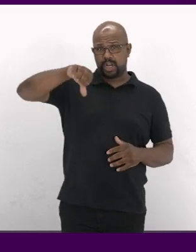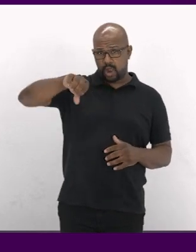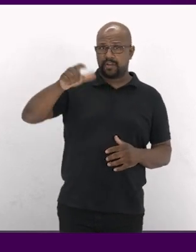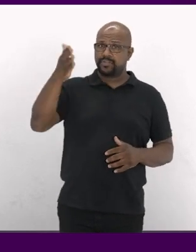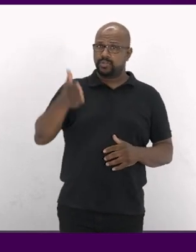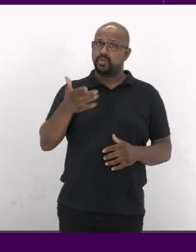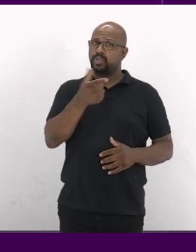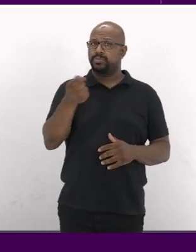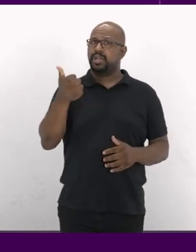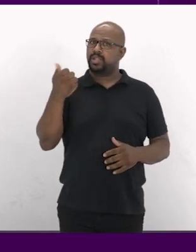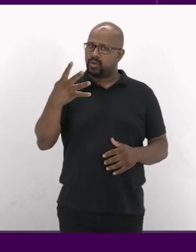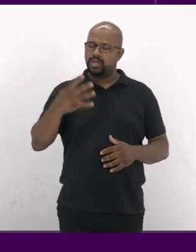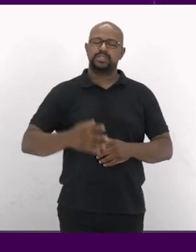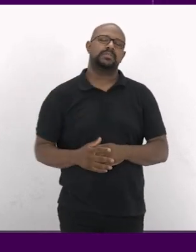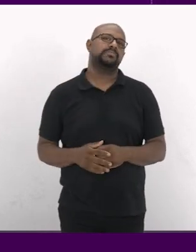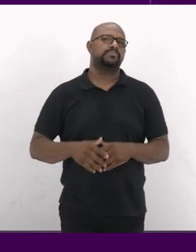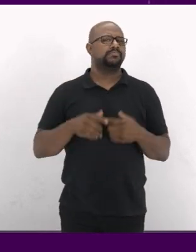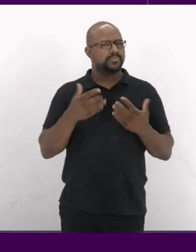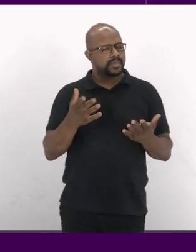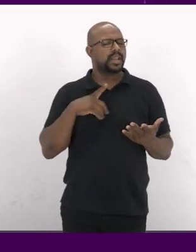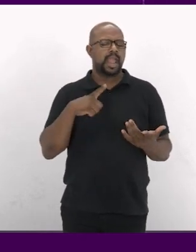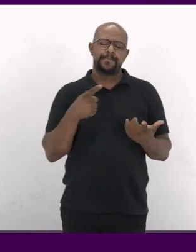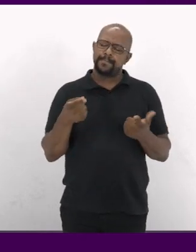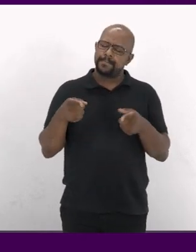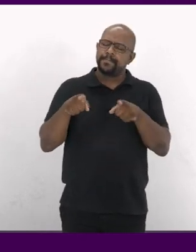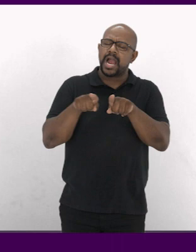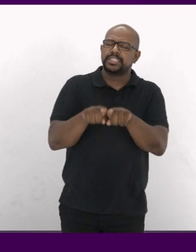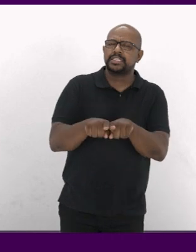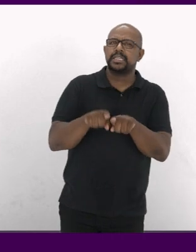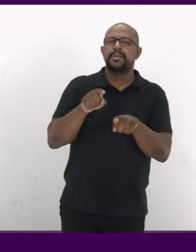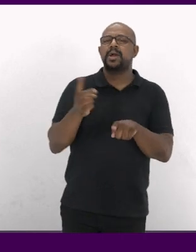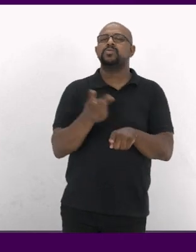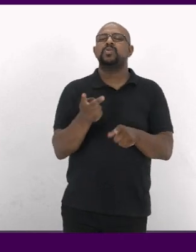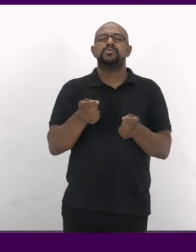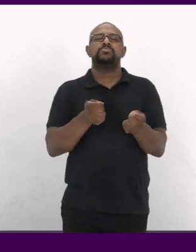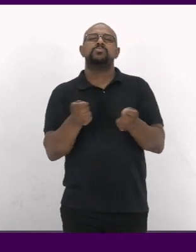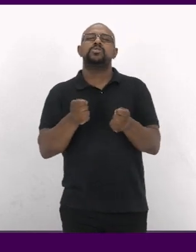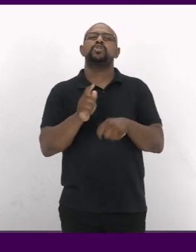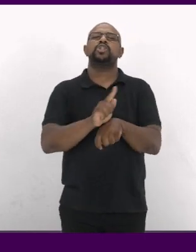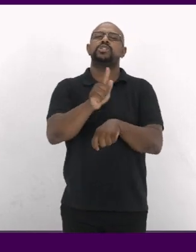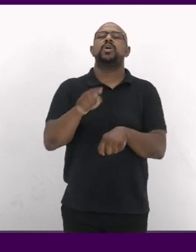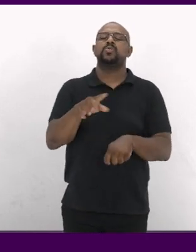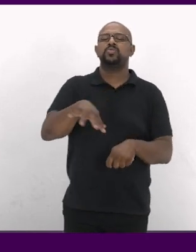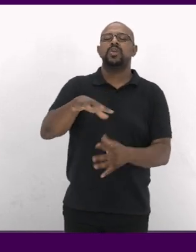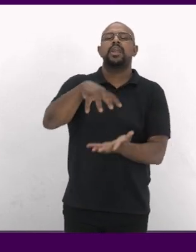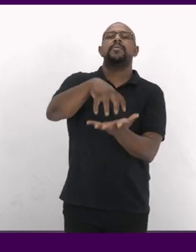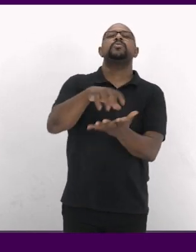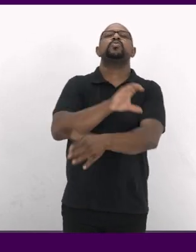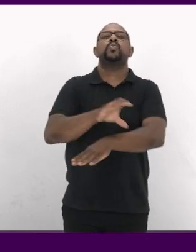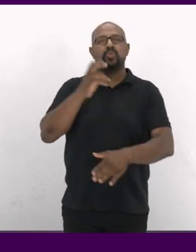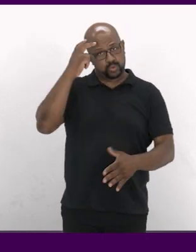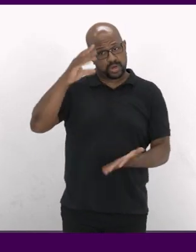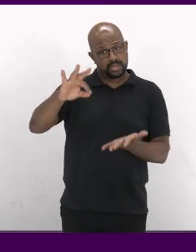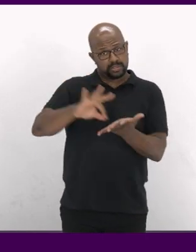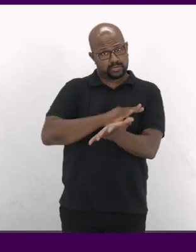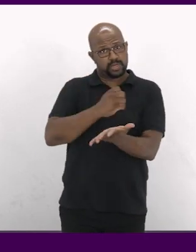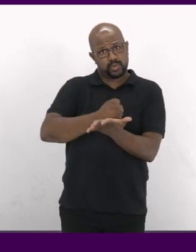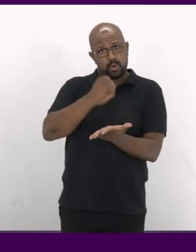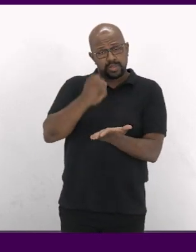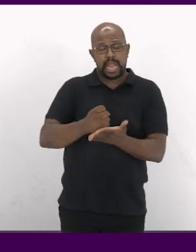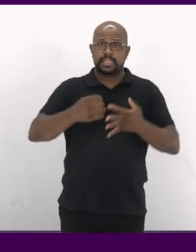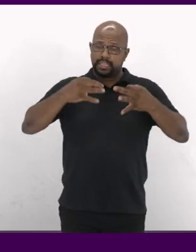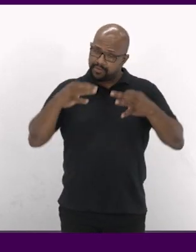de 2014. O que ocorre é uma parceria para a cogestão do equipamento público de cultura, com a assinatura